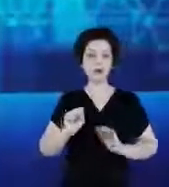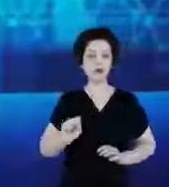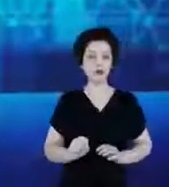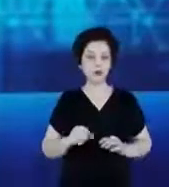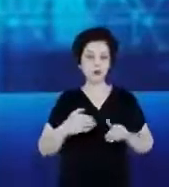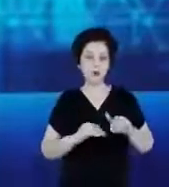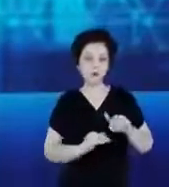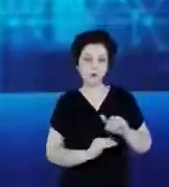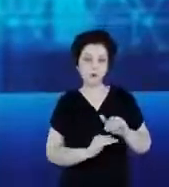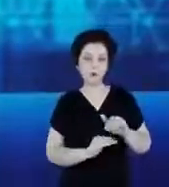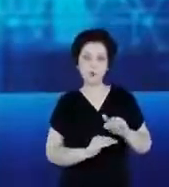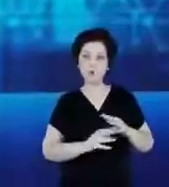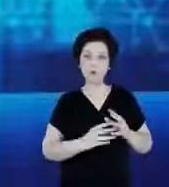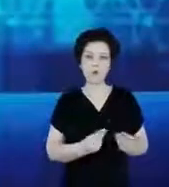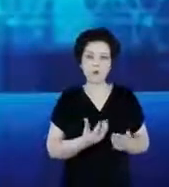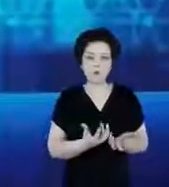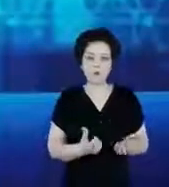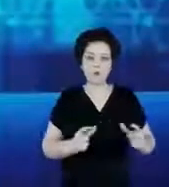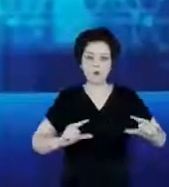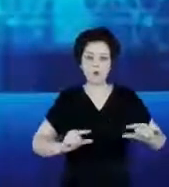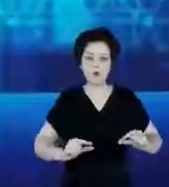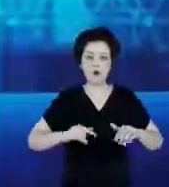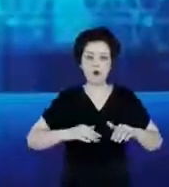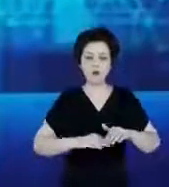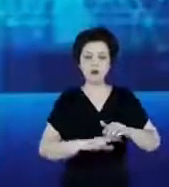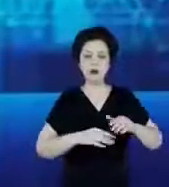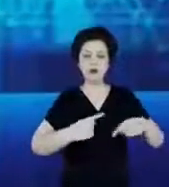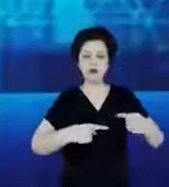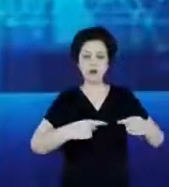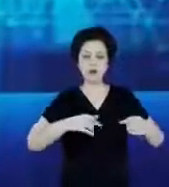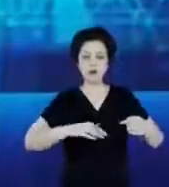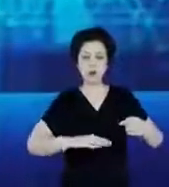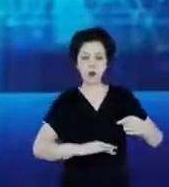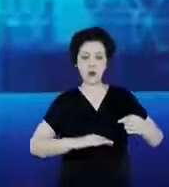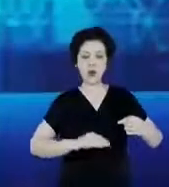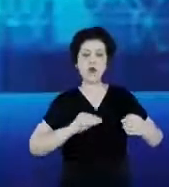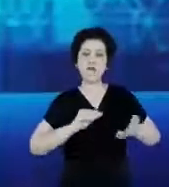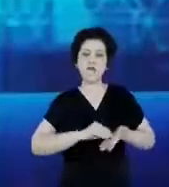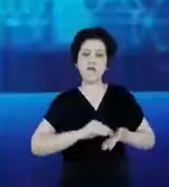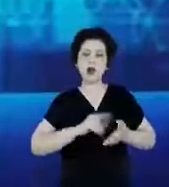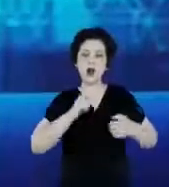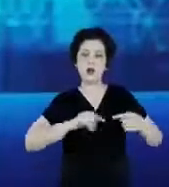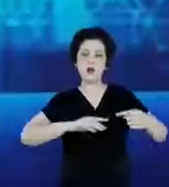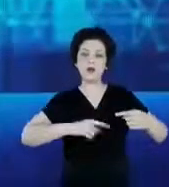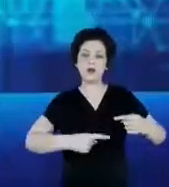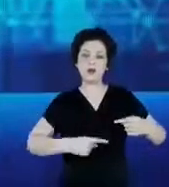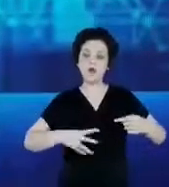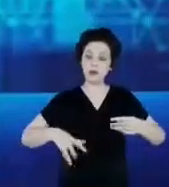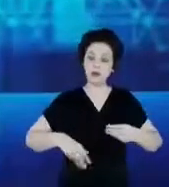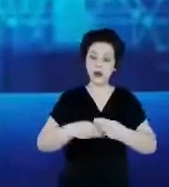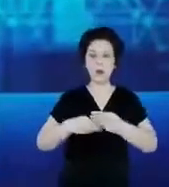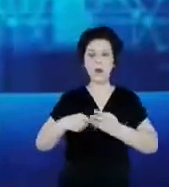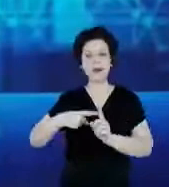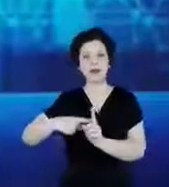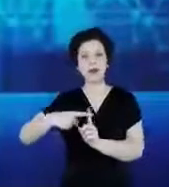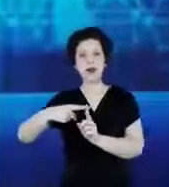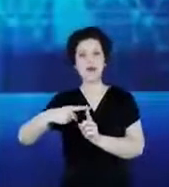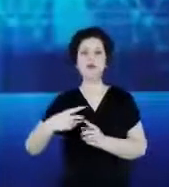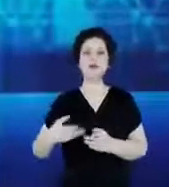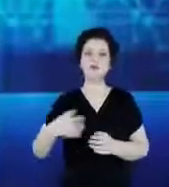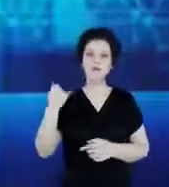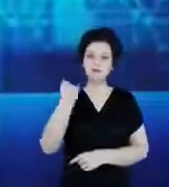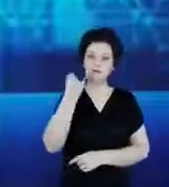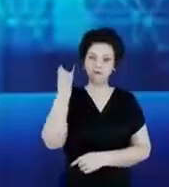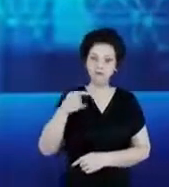armazenada, portanto, não estava passando pelas turbinas. Então, ela foi complementada com geração térmica. Então, essa foi uma medida super importante.